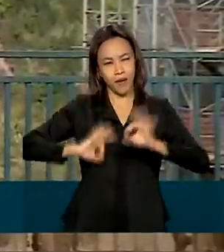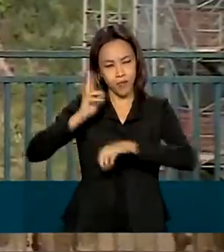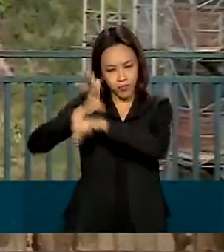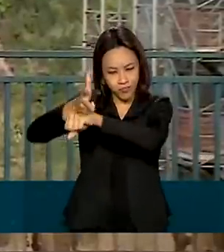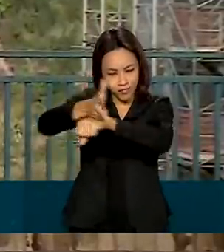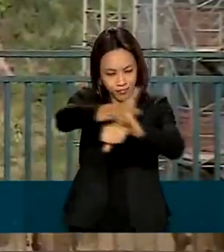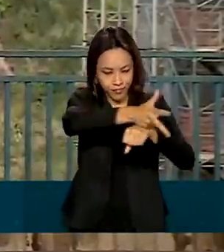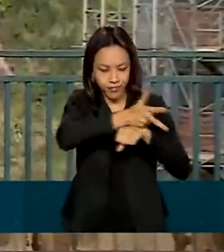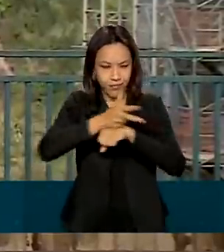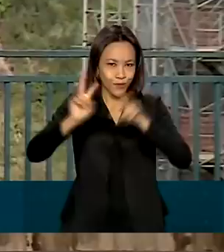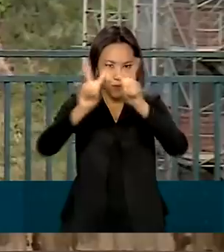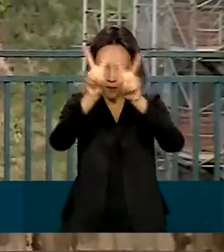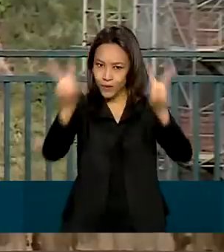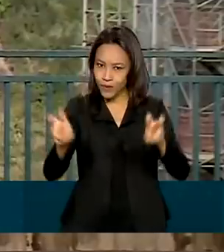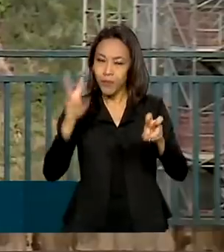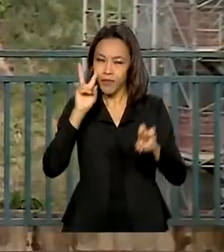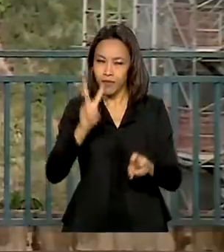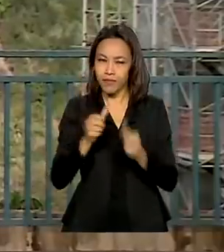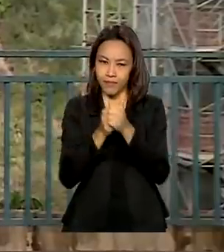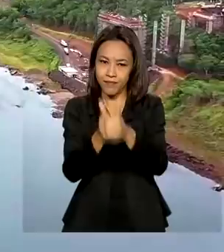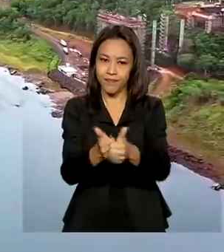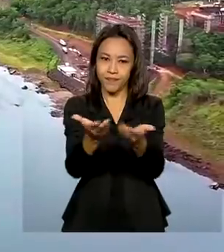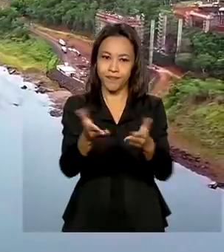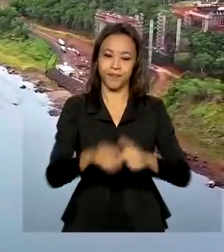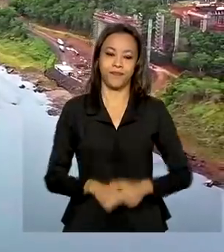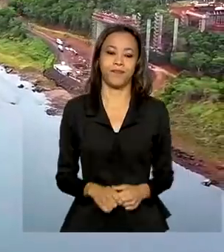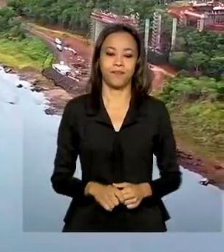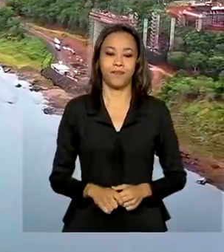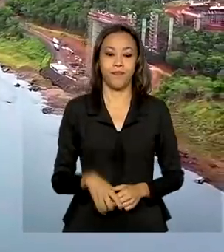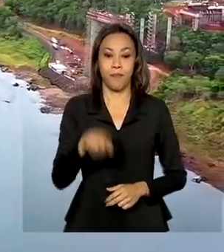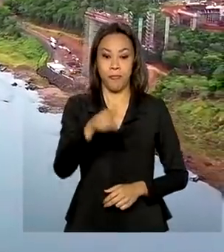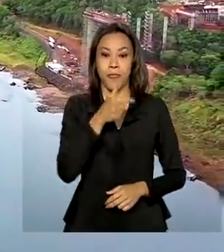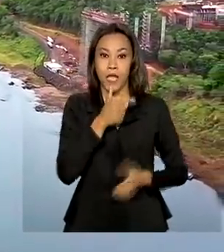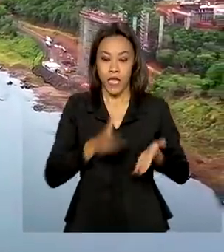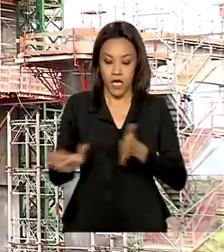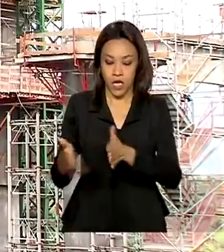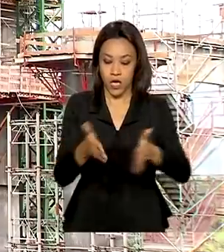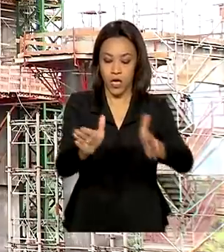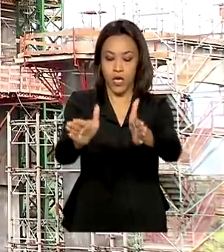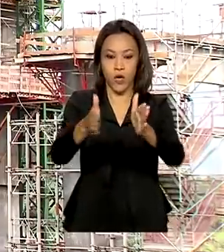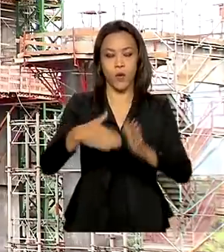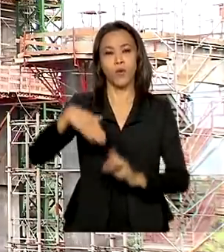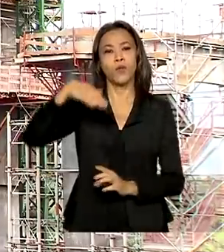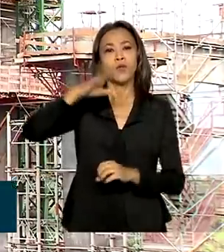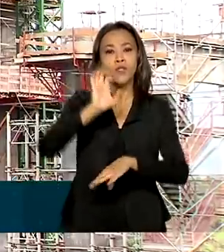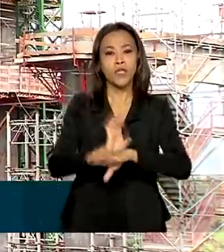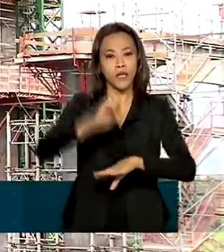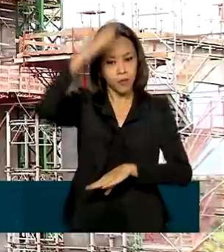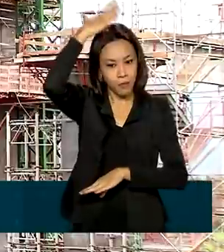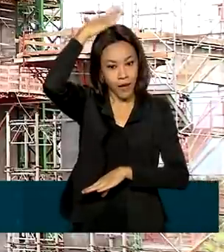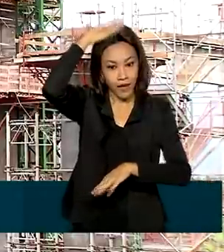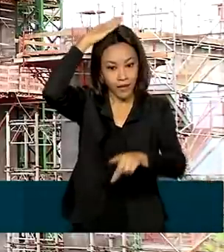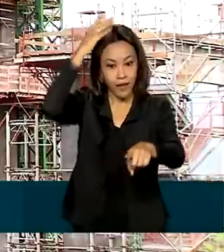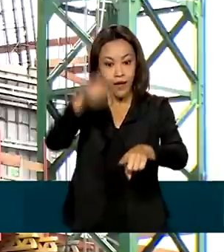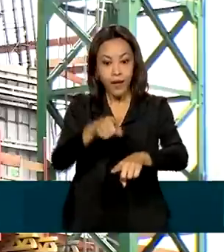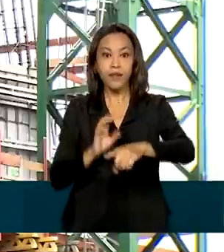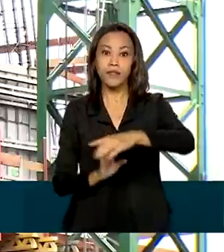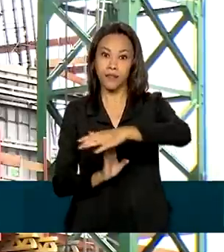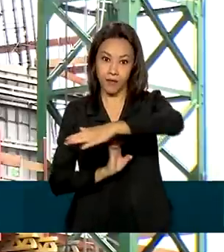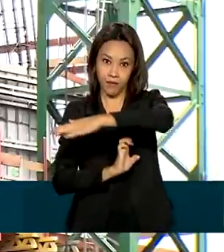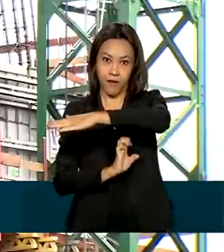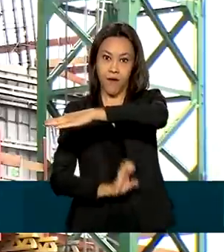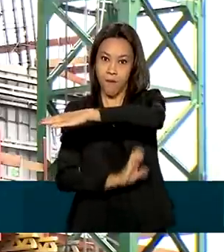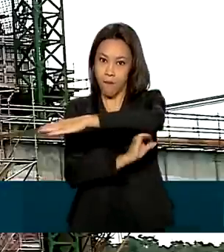detalhes sobre o assunto. Vamos assistir. Às margens do rio Paraná, a futura ponte já vai tomando forma.